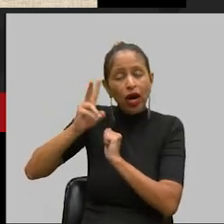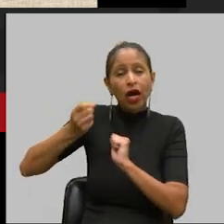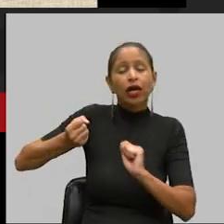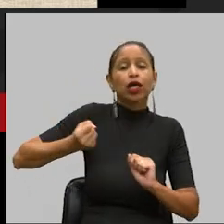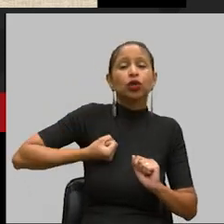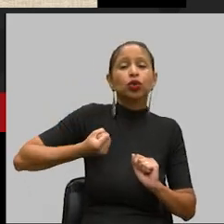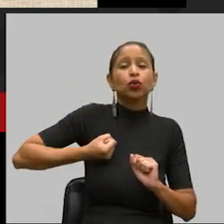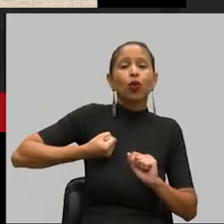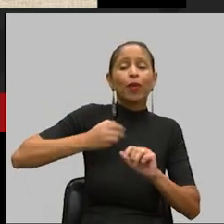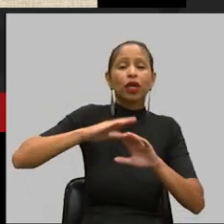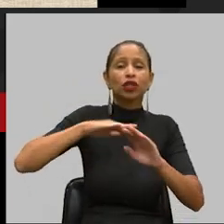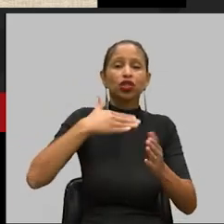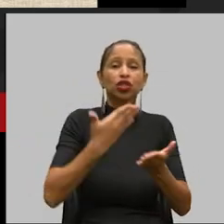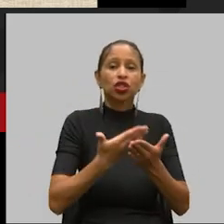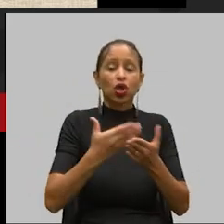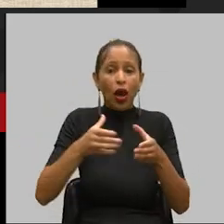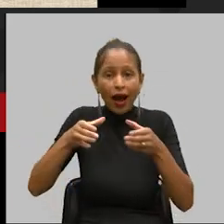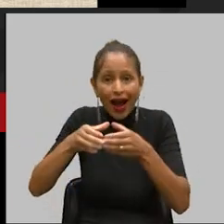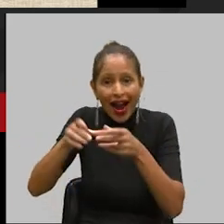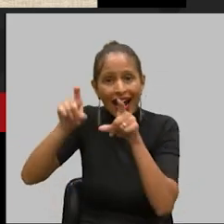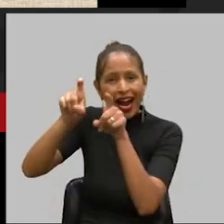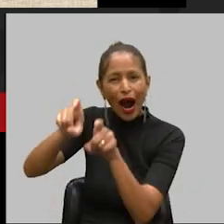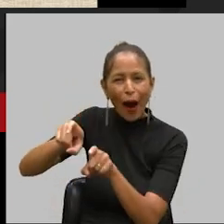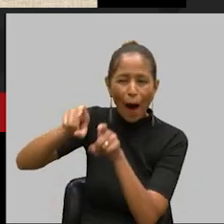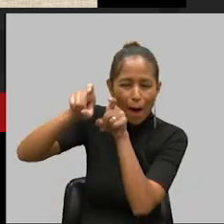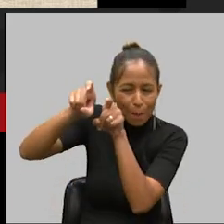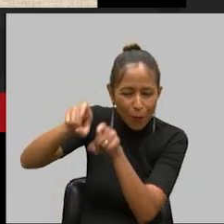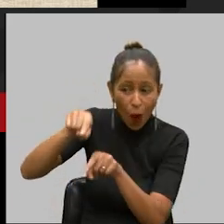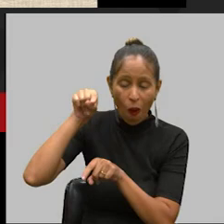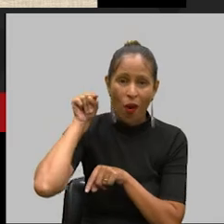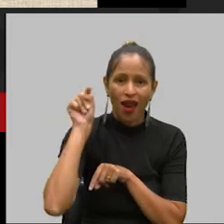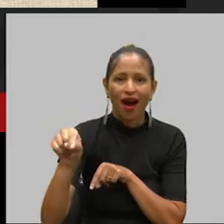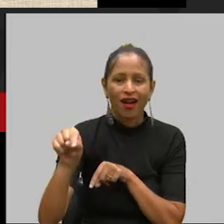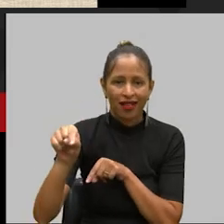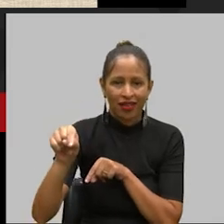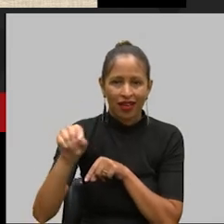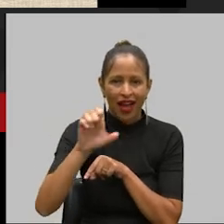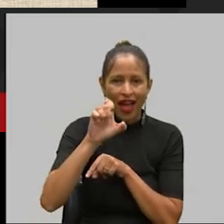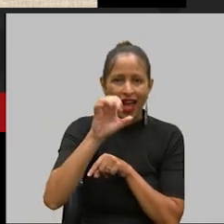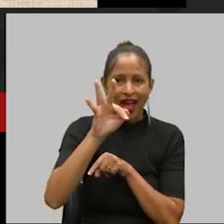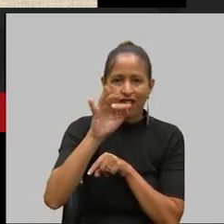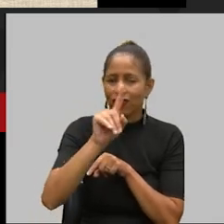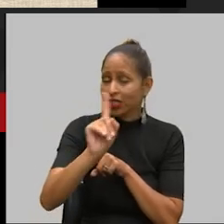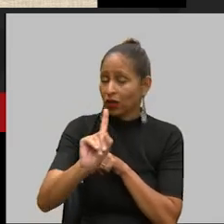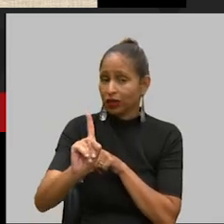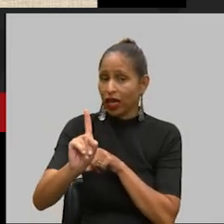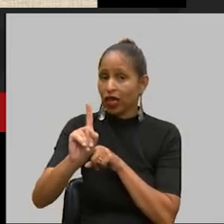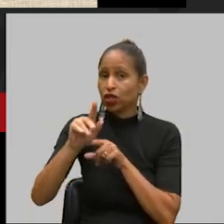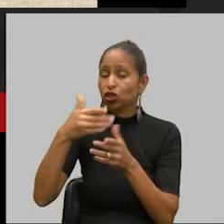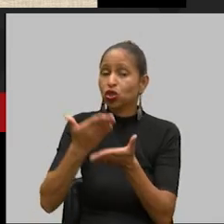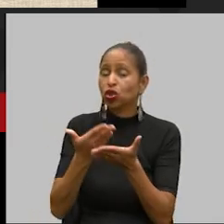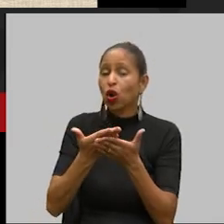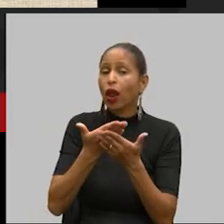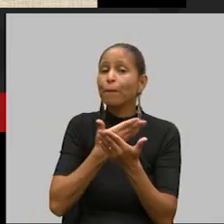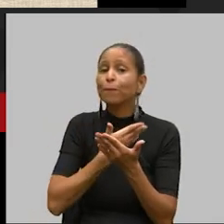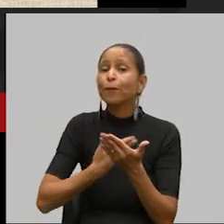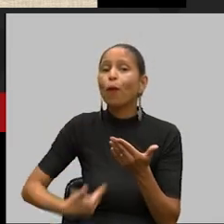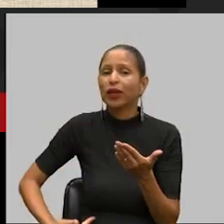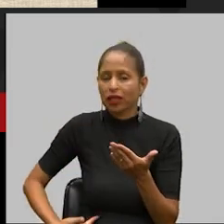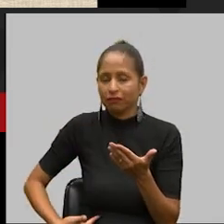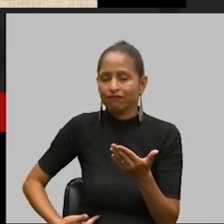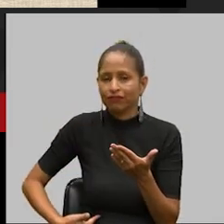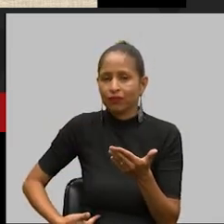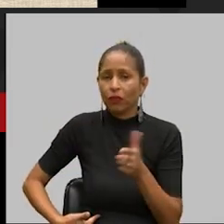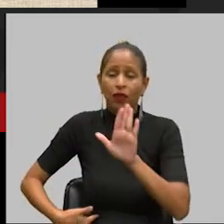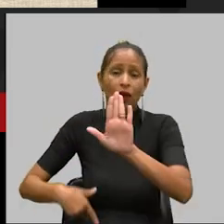escolas no campo aquelas escolas localizadas lá as efas não estão aqui não só escolas públicas tá n